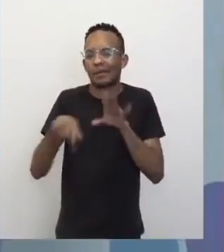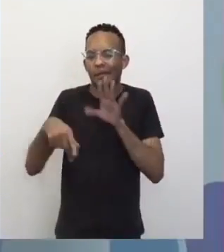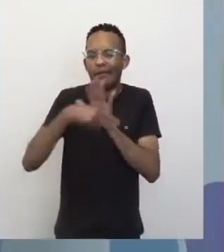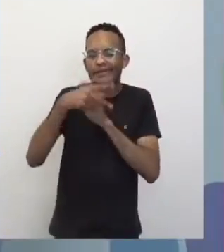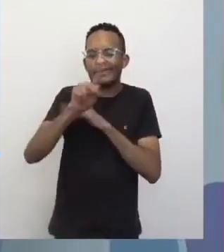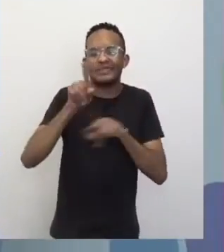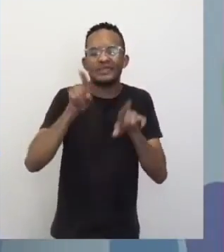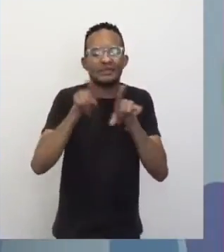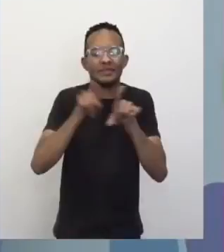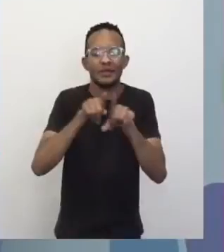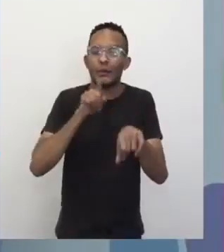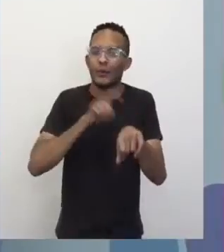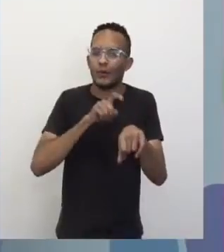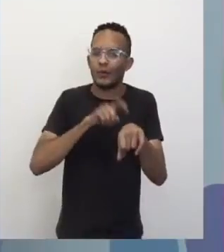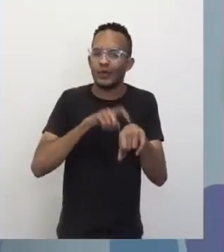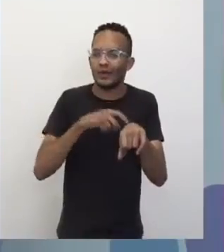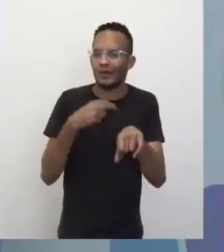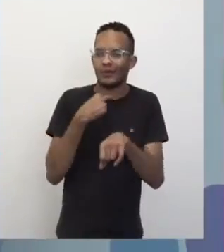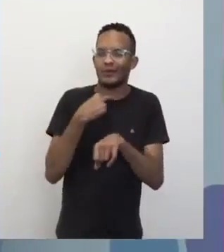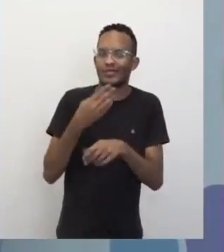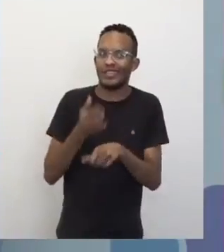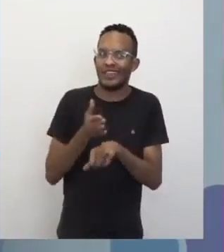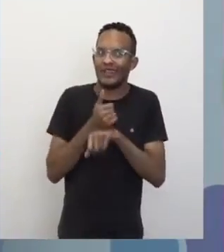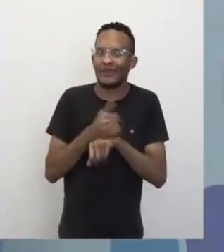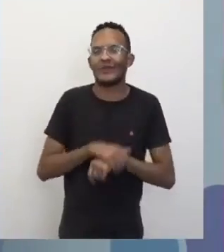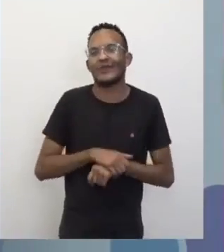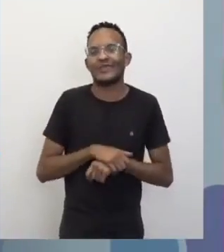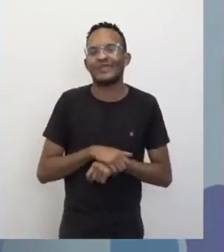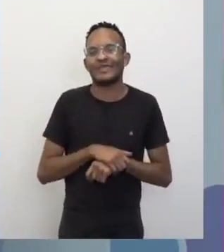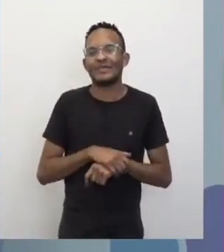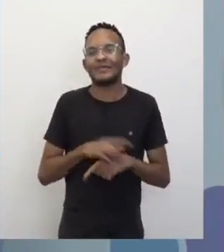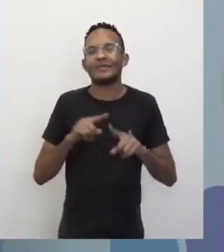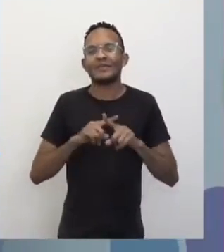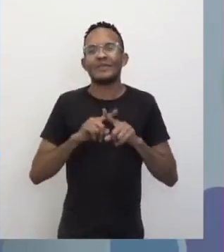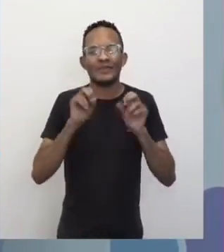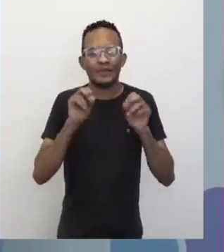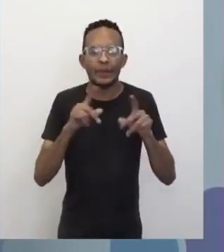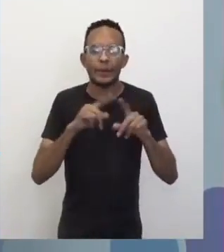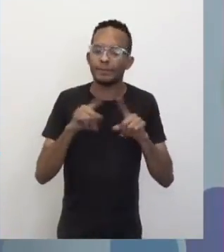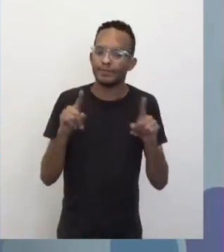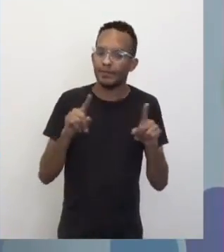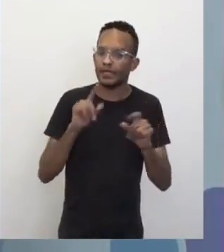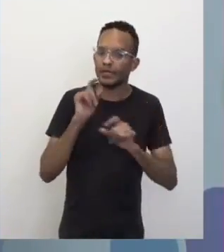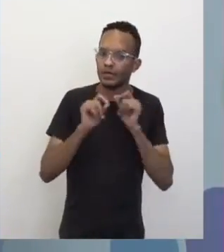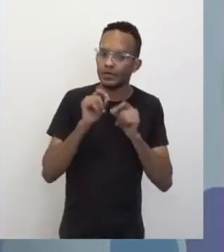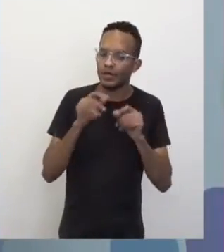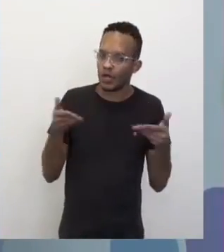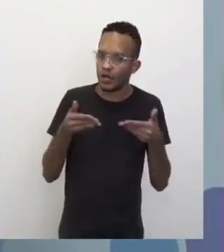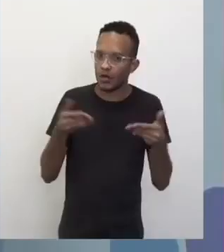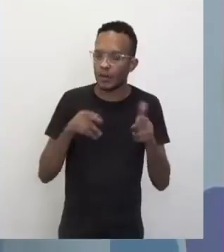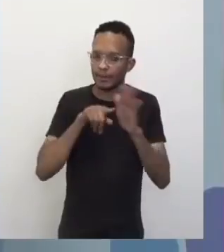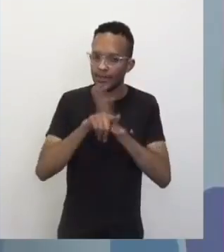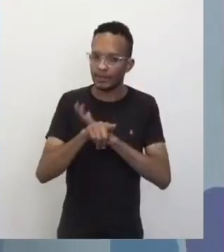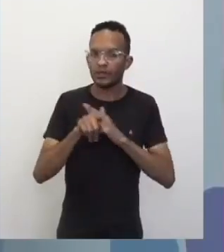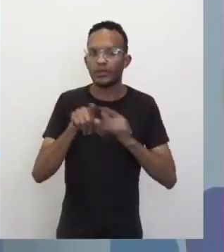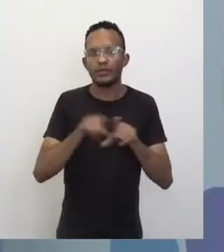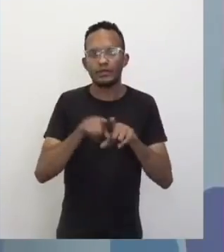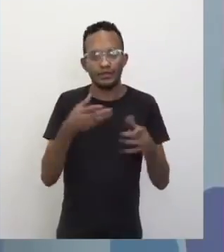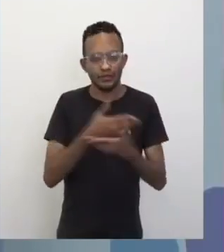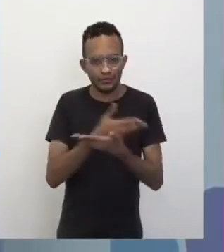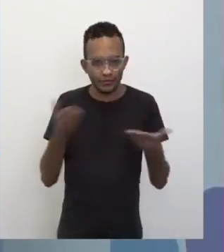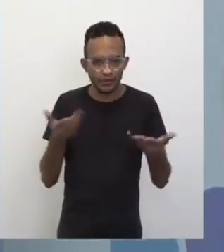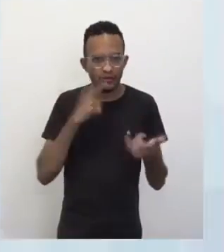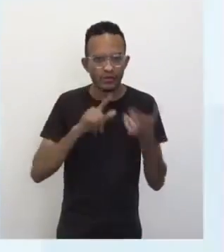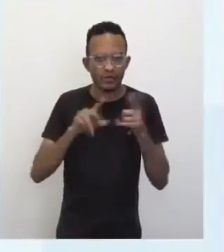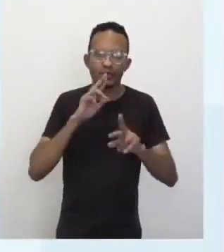só. O horário permite? Não, tá cedo ainda. Tá cedo, não. Vamos lá, então? Gente, faz o seguinte. Agora essa é uma pergunta caprichosa para vocês.